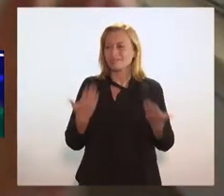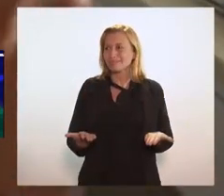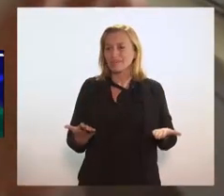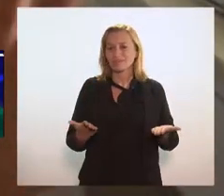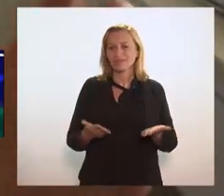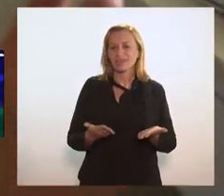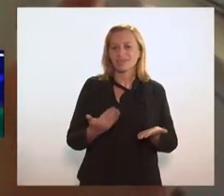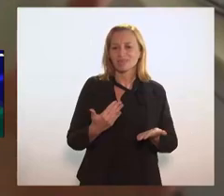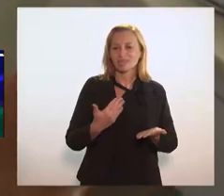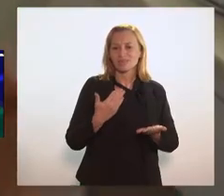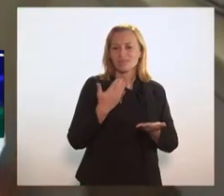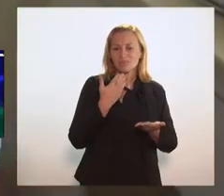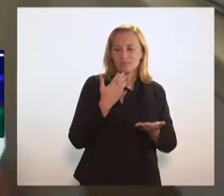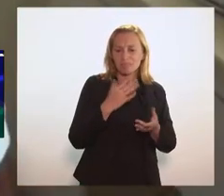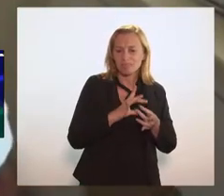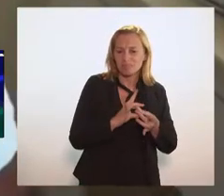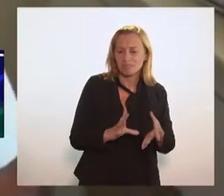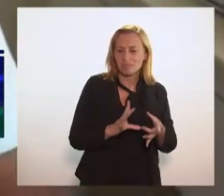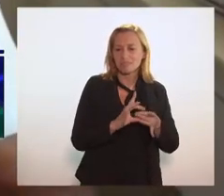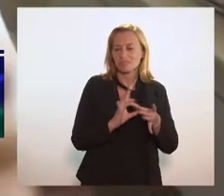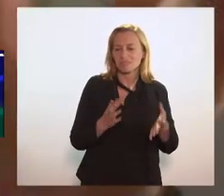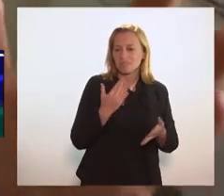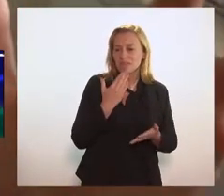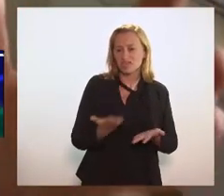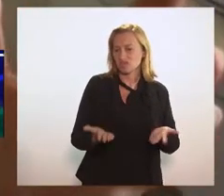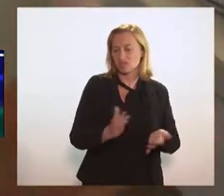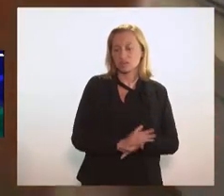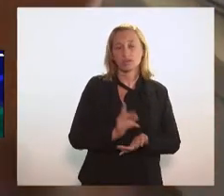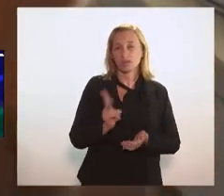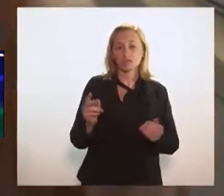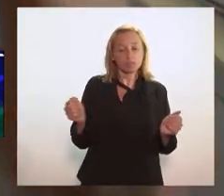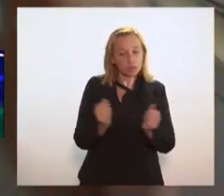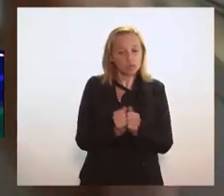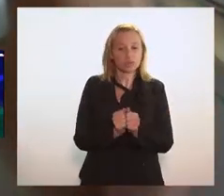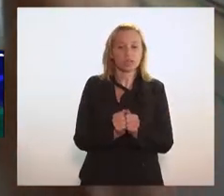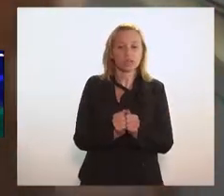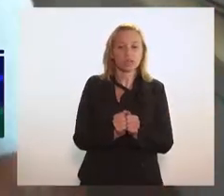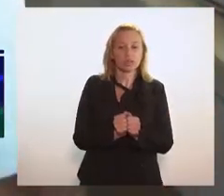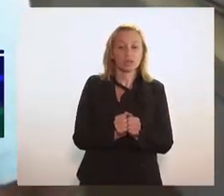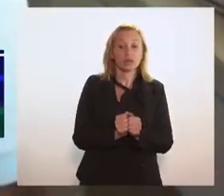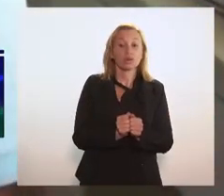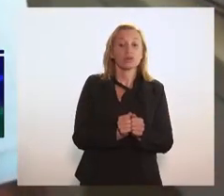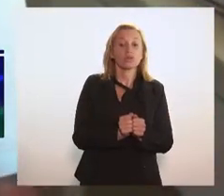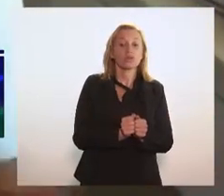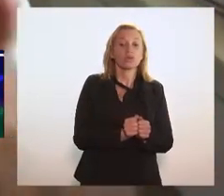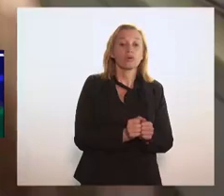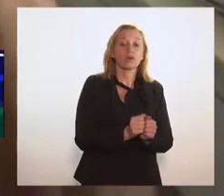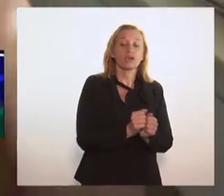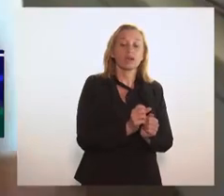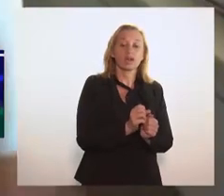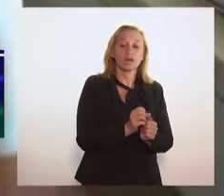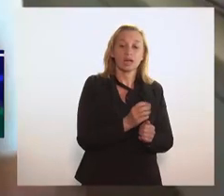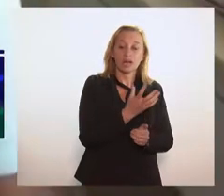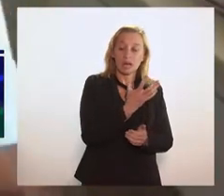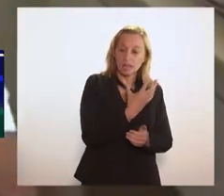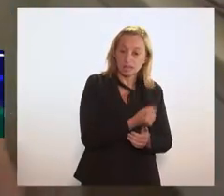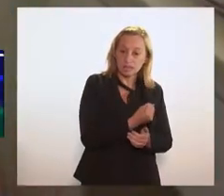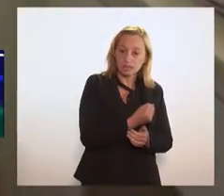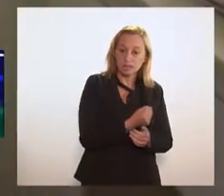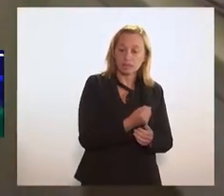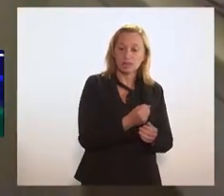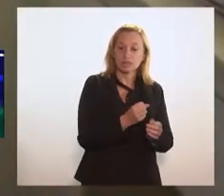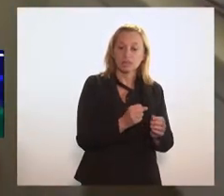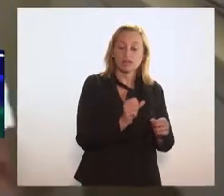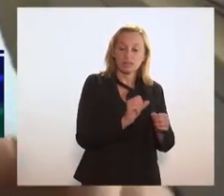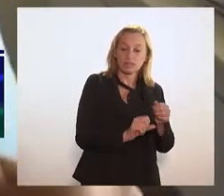de autorizativo. Eu tento conciliar sempre. Mas ou é determinativo, institui o programa